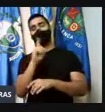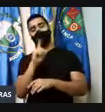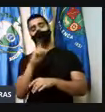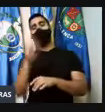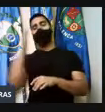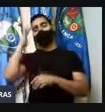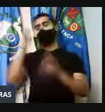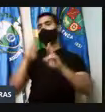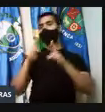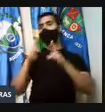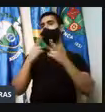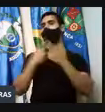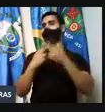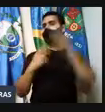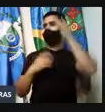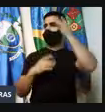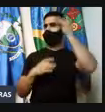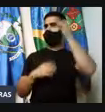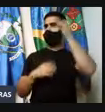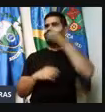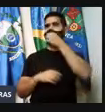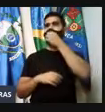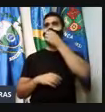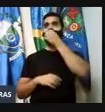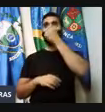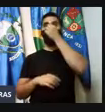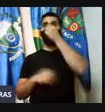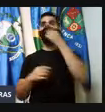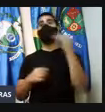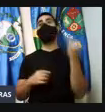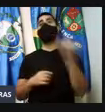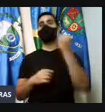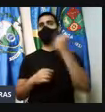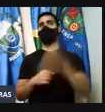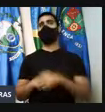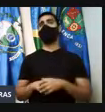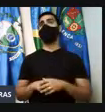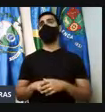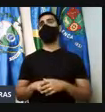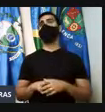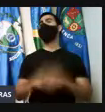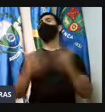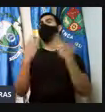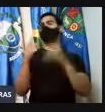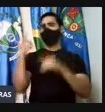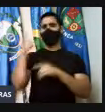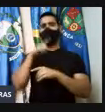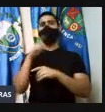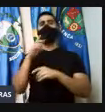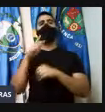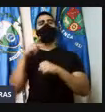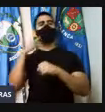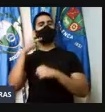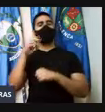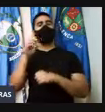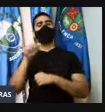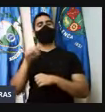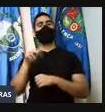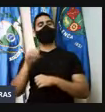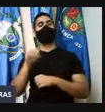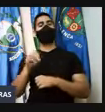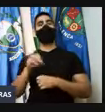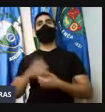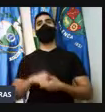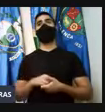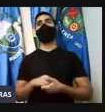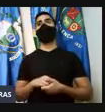reunião do dia de amanhã vai ser muito importante. Quero dar os parabéns mais uma vez ao vereador doutor Saulo. E